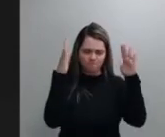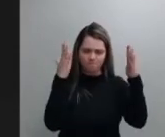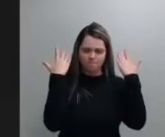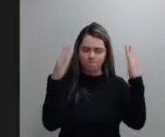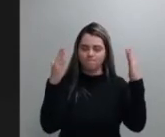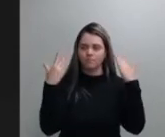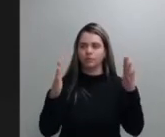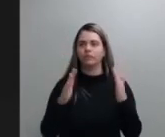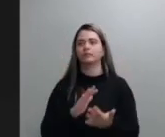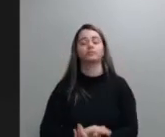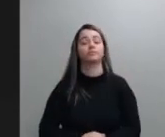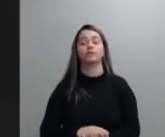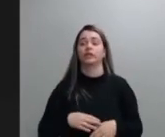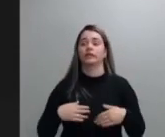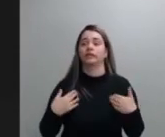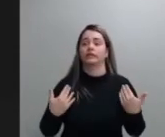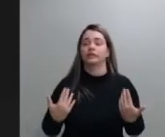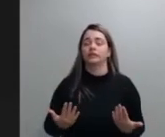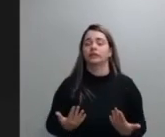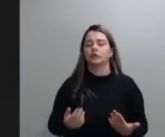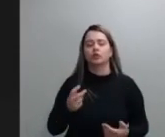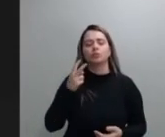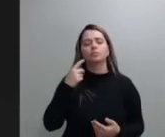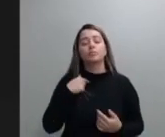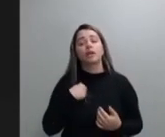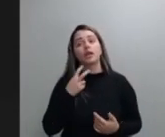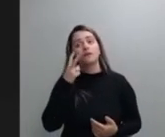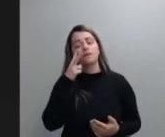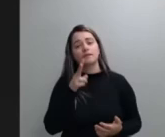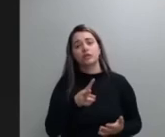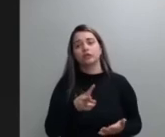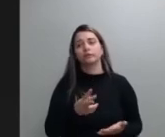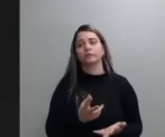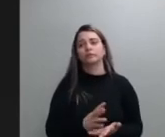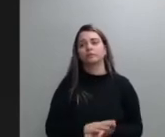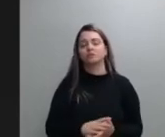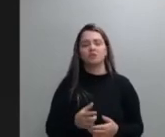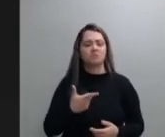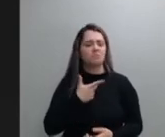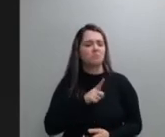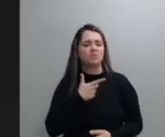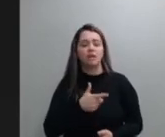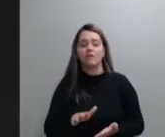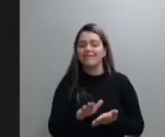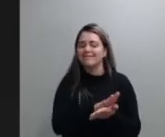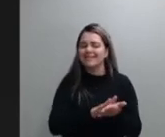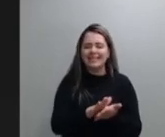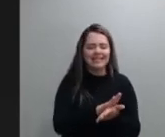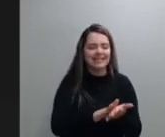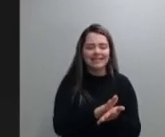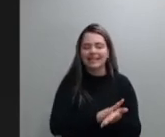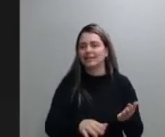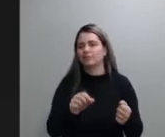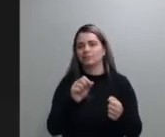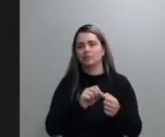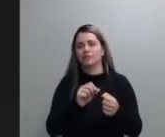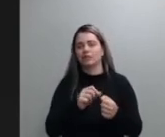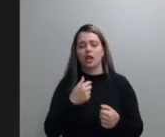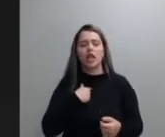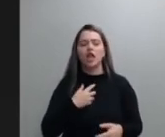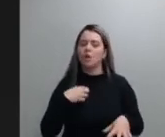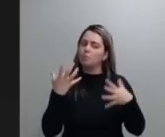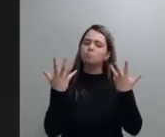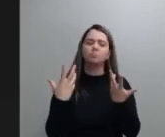não tenho a mais mínima observação a fazer totalmente de acordo quem é que é a favor